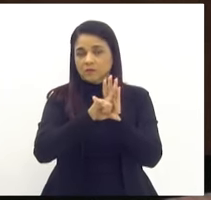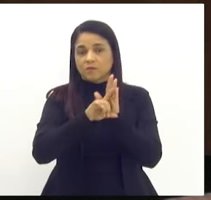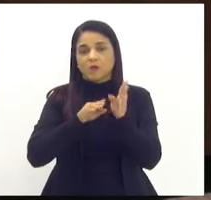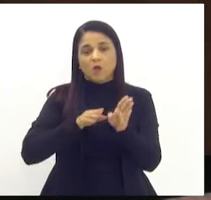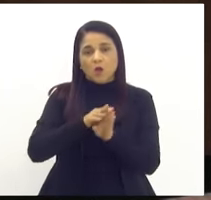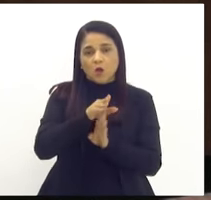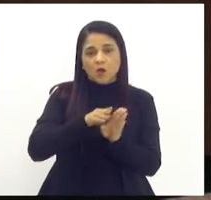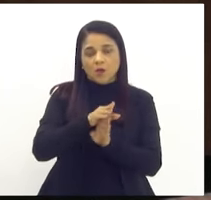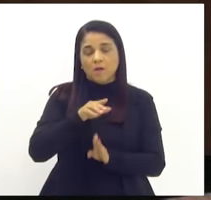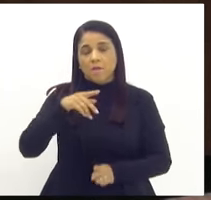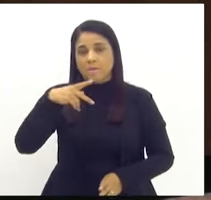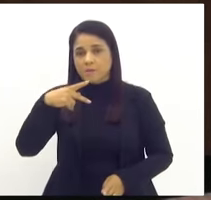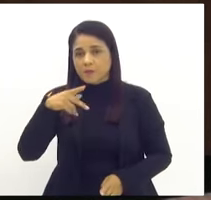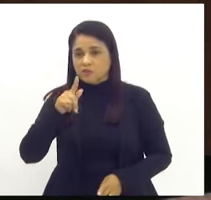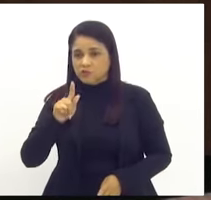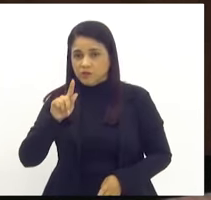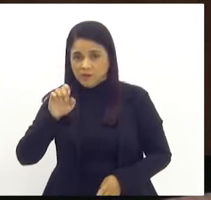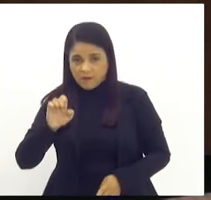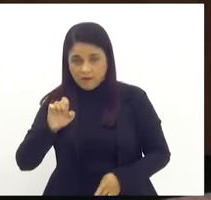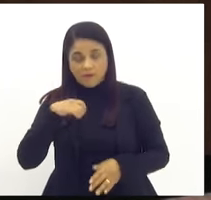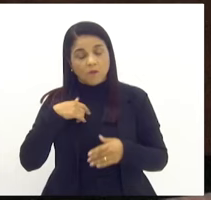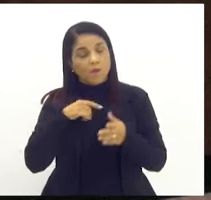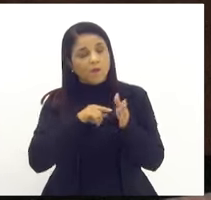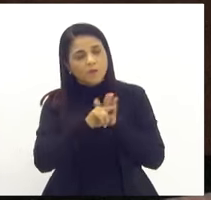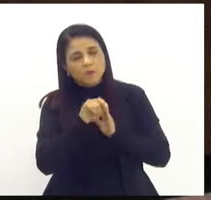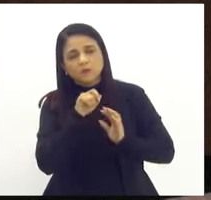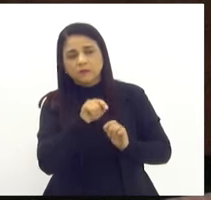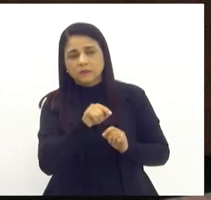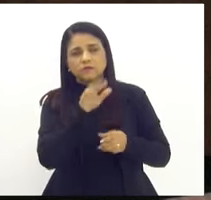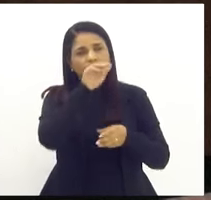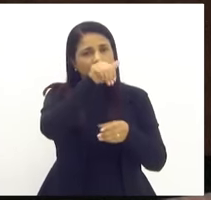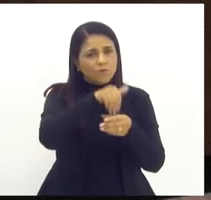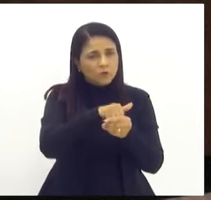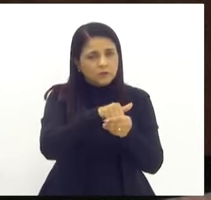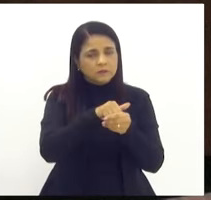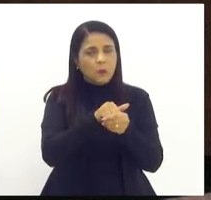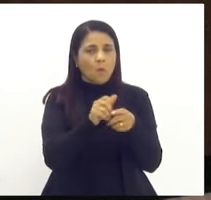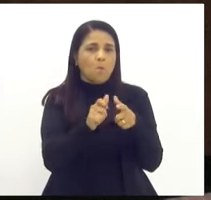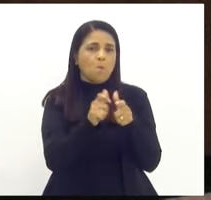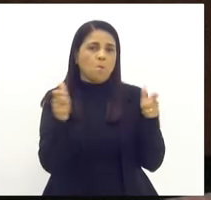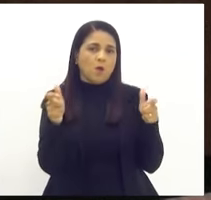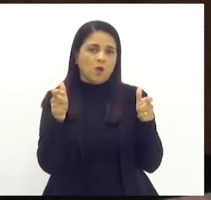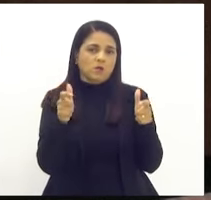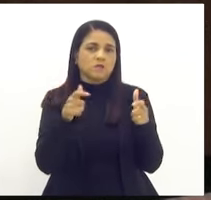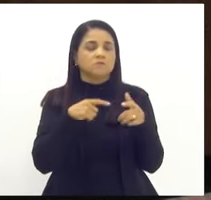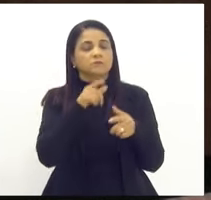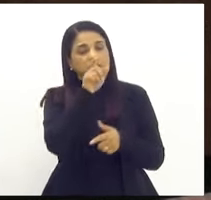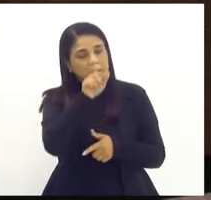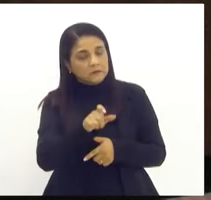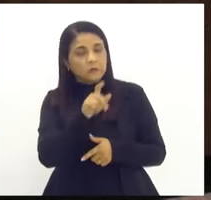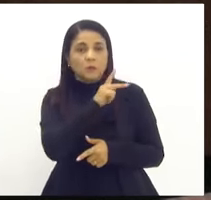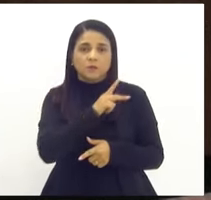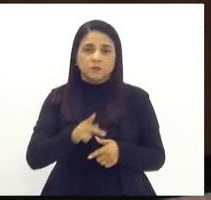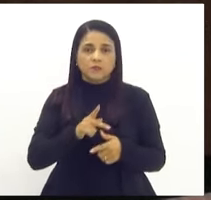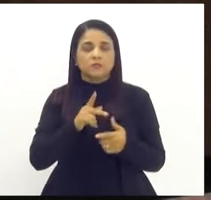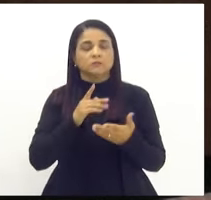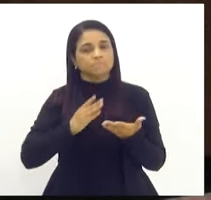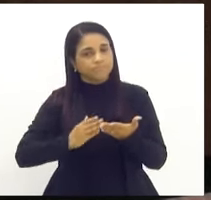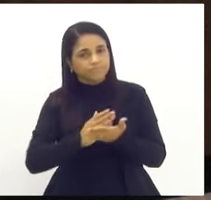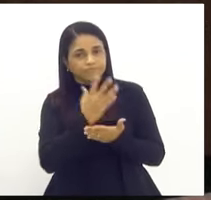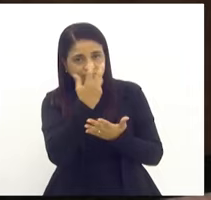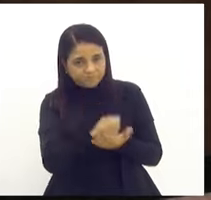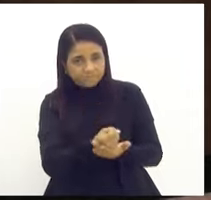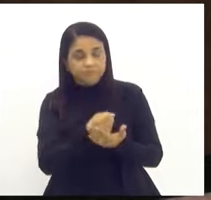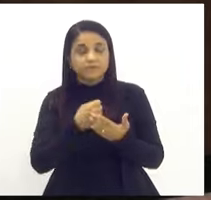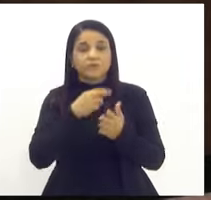pge e eu ponderei a ele que foi uma votação unânime que vossa excelência era favorável que o queem a gente votou